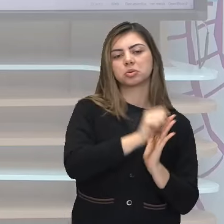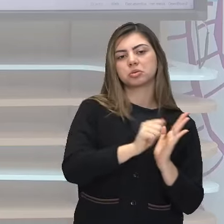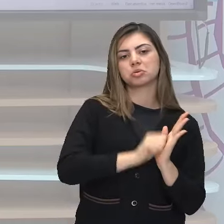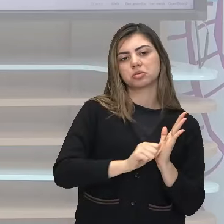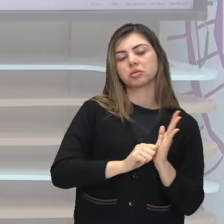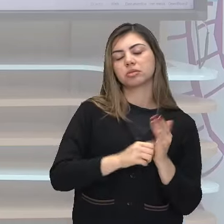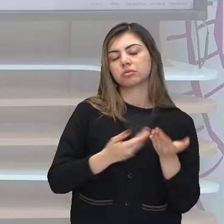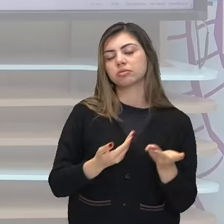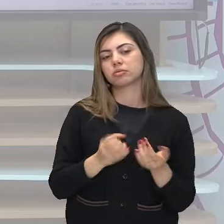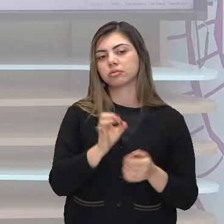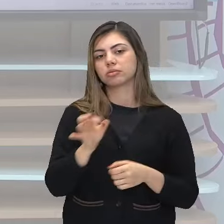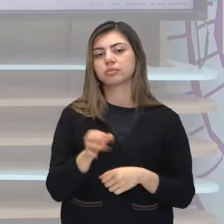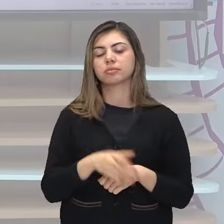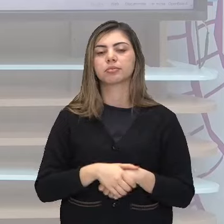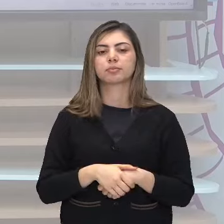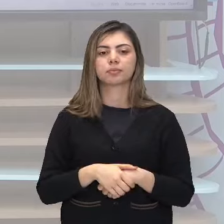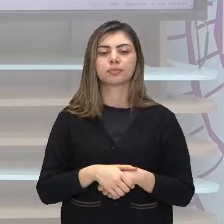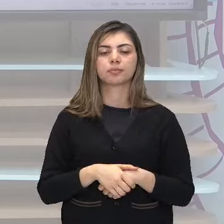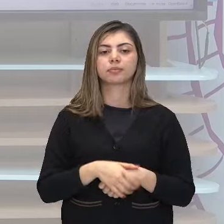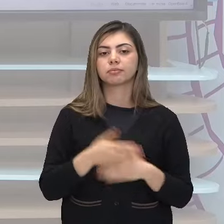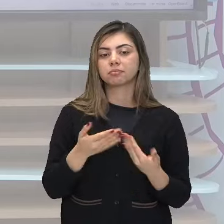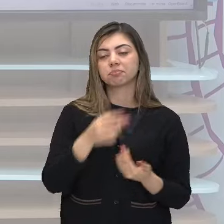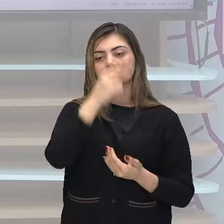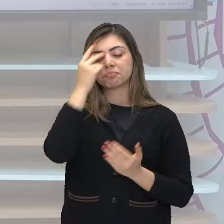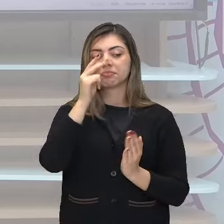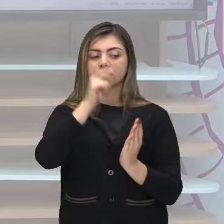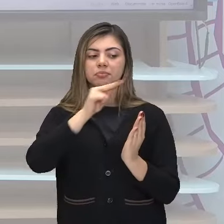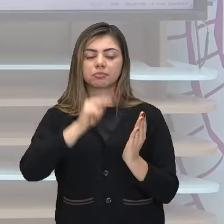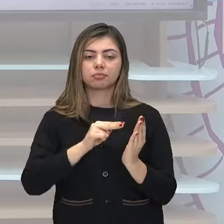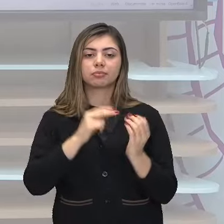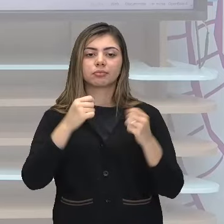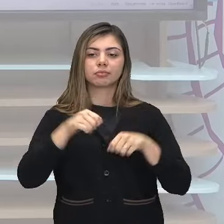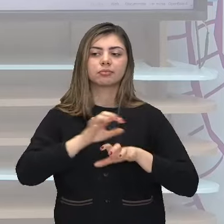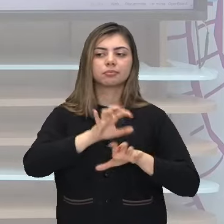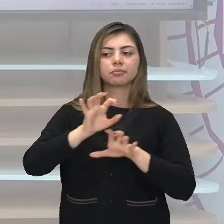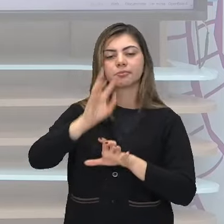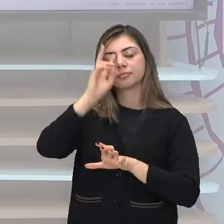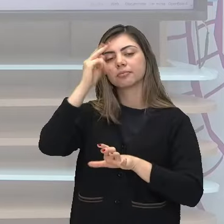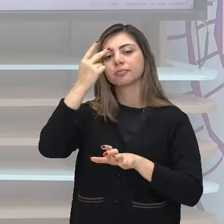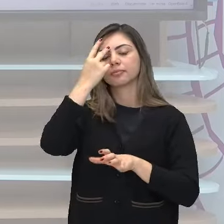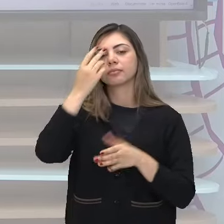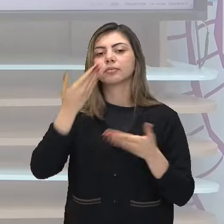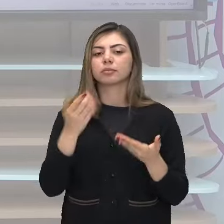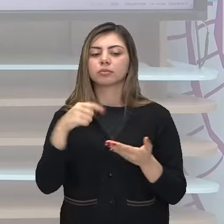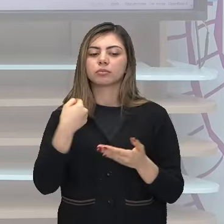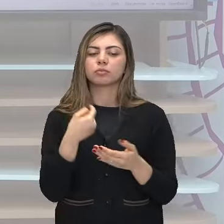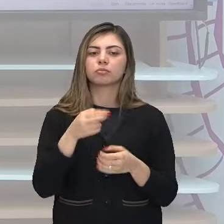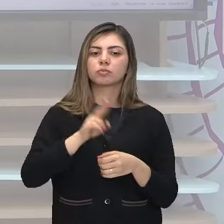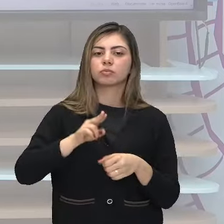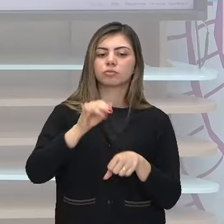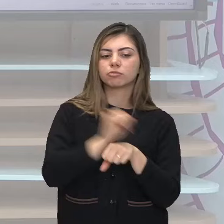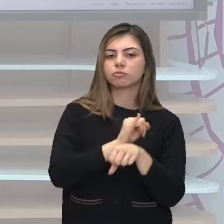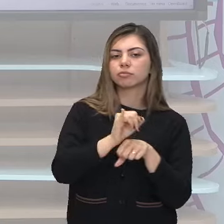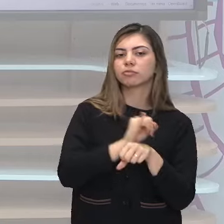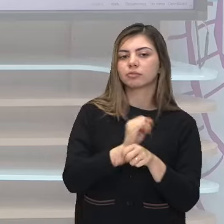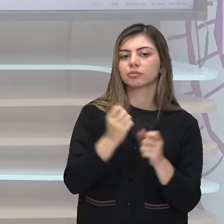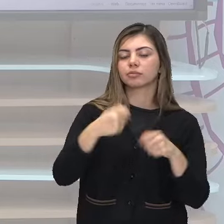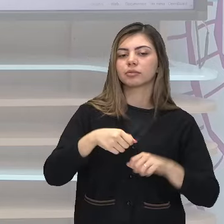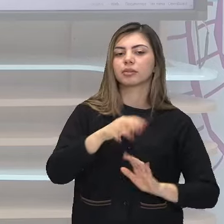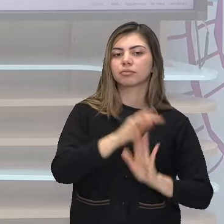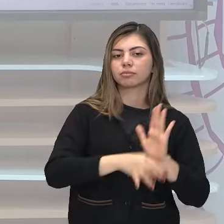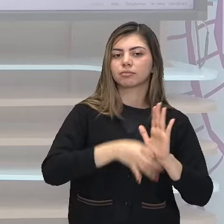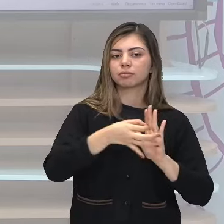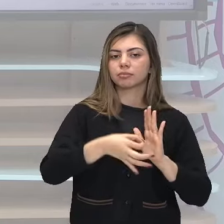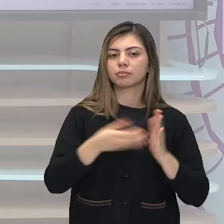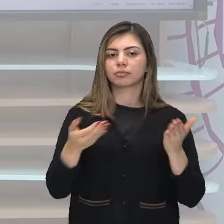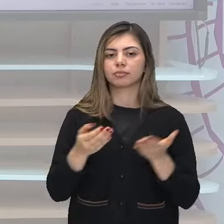eh ou o leitor no caso de um texto escrito Então essas estratégias ajudam também a embasar o texto argumentativo